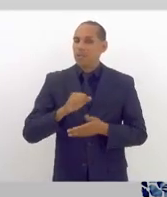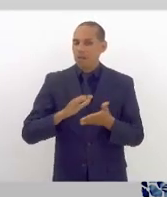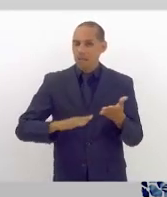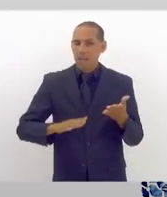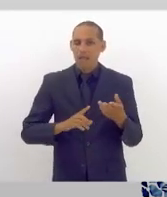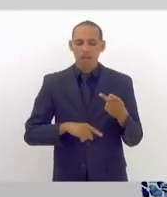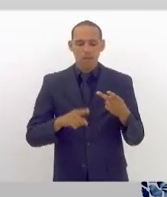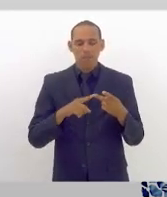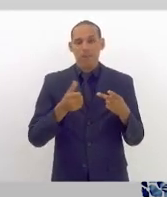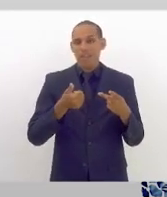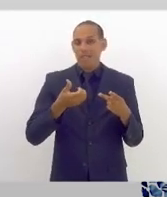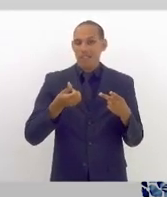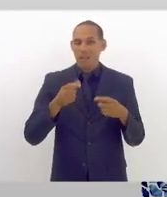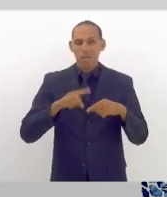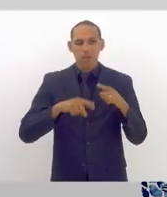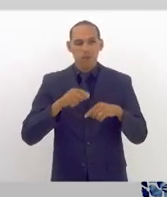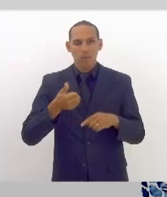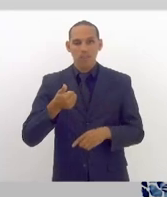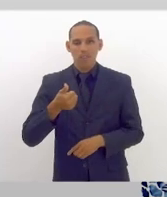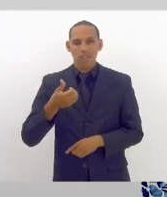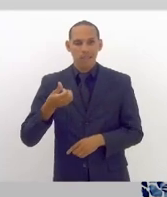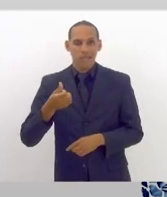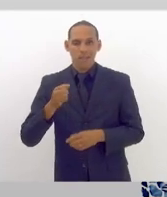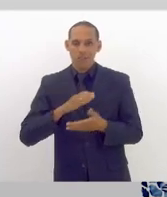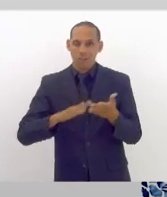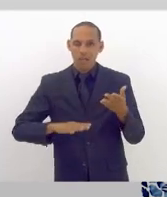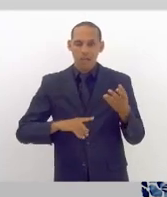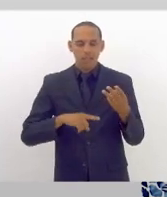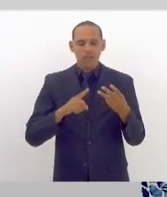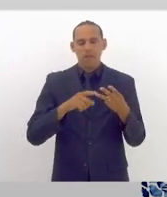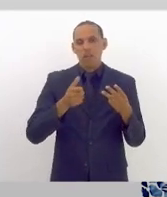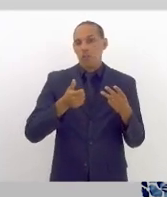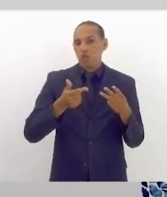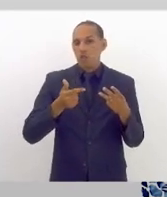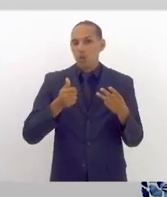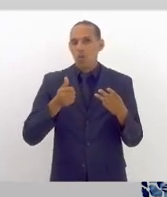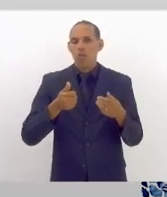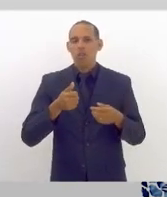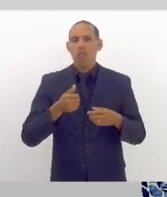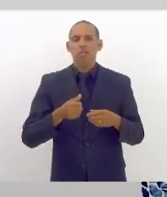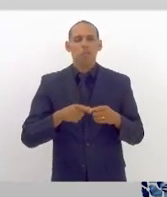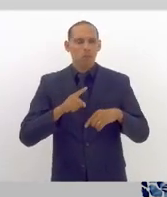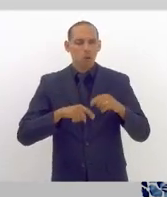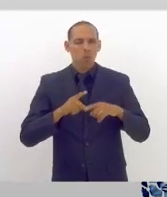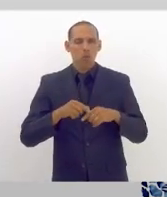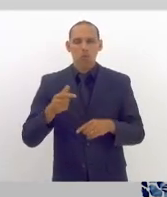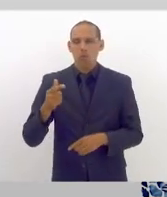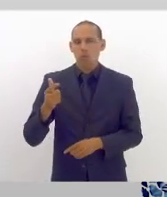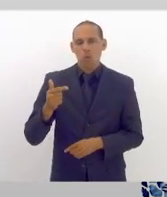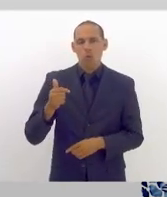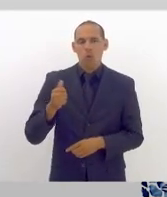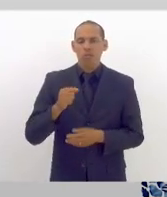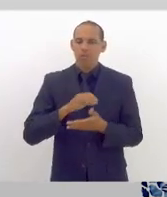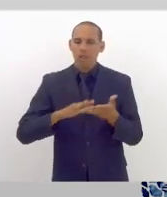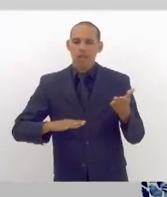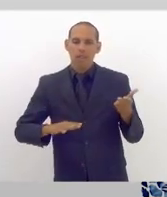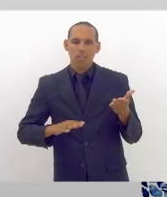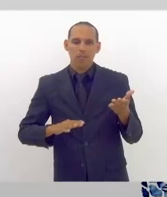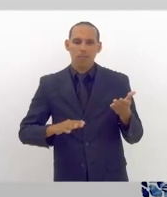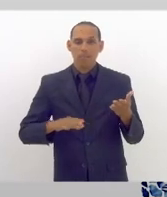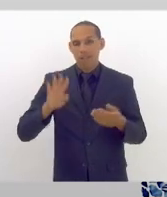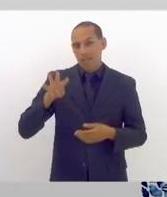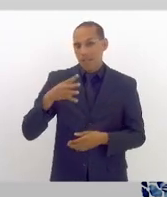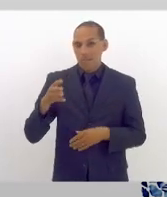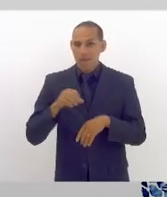atividades 16 produtos e atividades 12 produtos e atividades as tabelas de passagem são organizadas